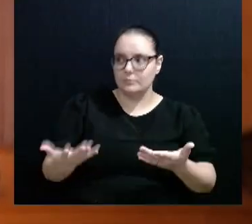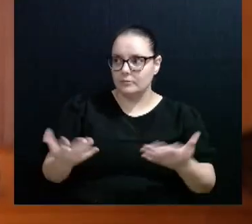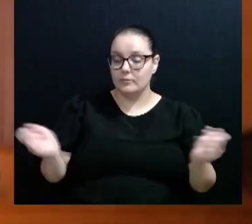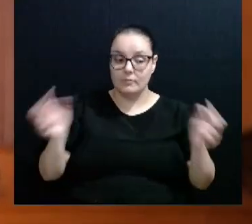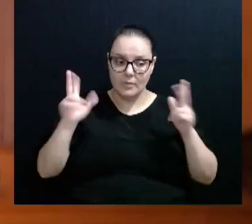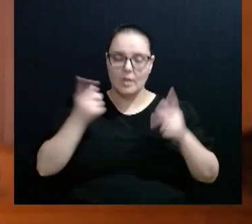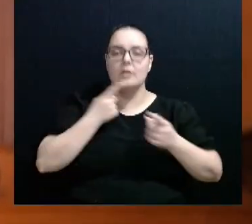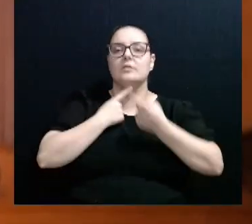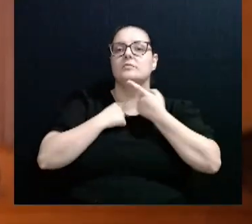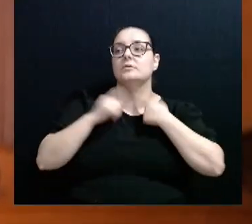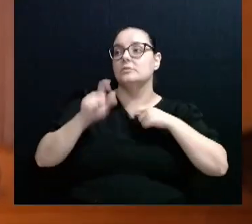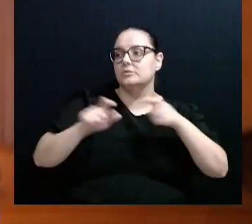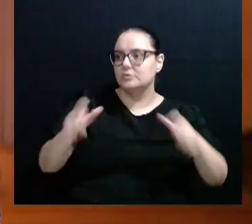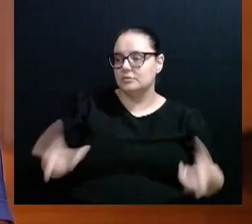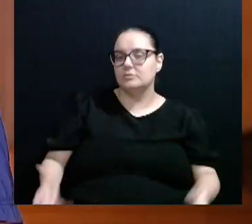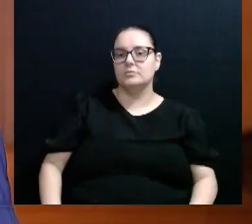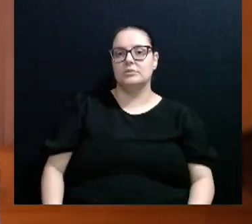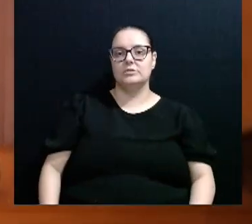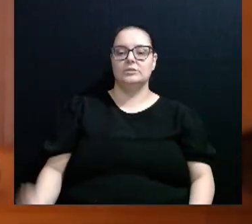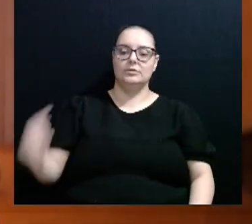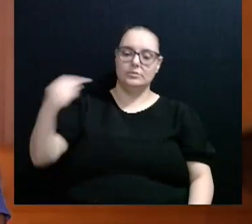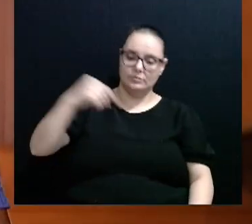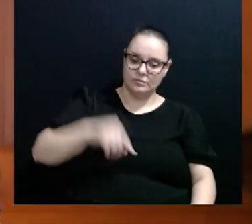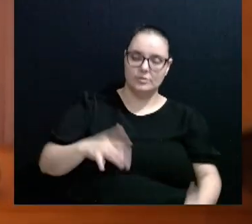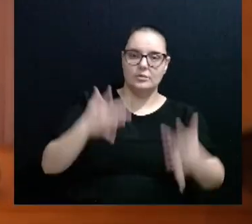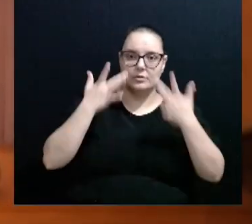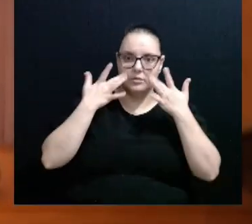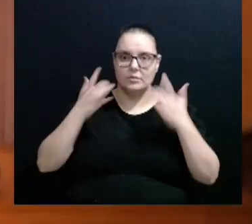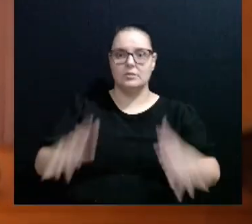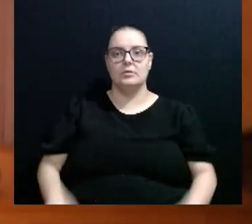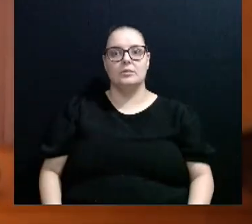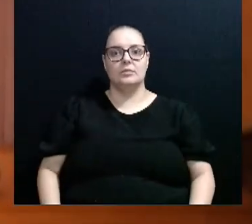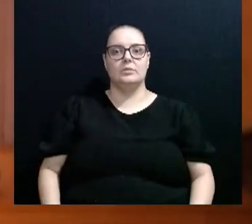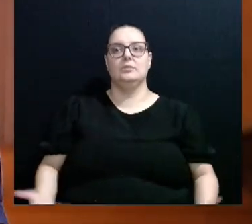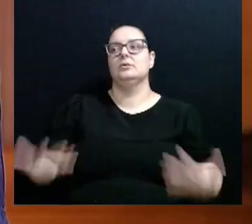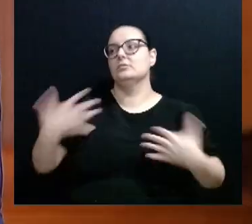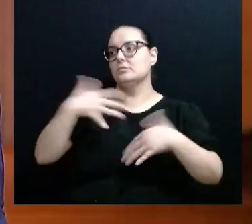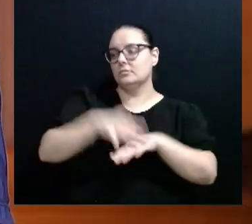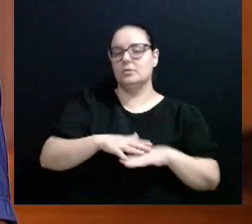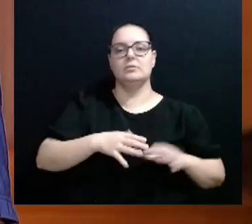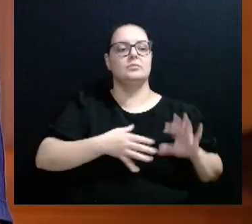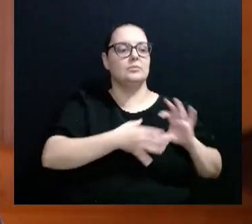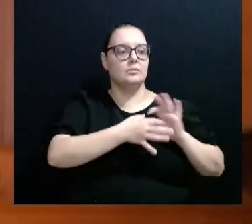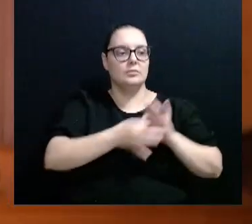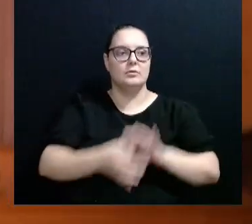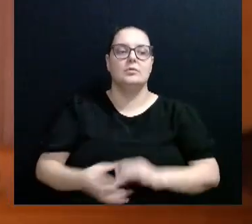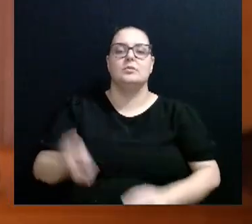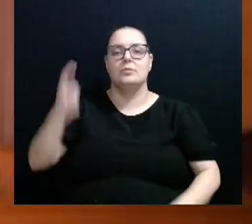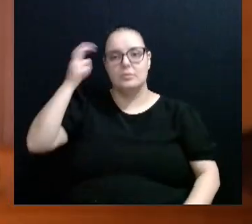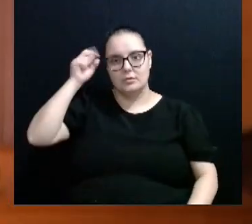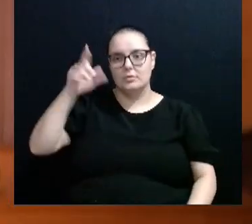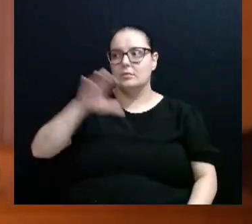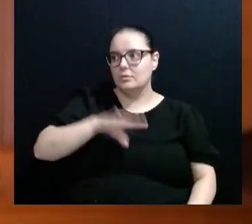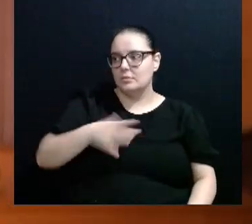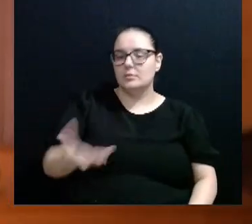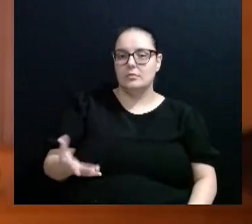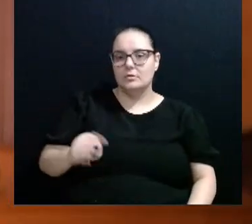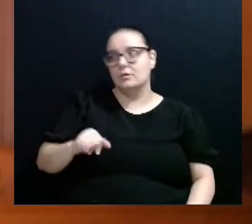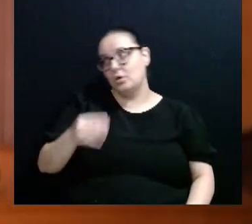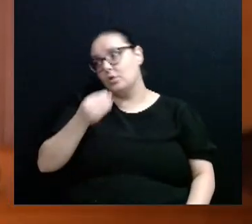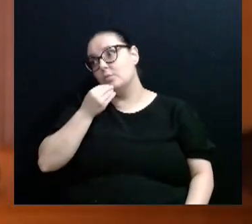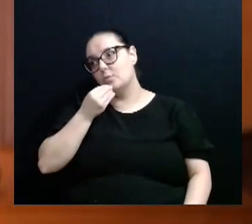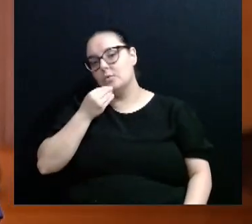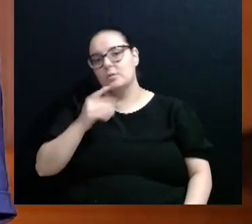de virem ao teatro, estarem inseridas no contexto cultural da cidade e aproveitar o que tem de bom, né, para